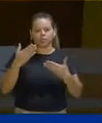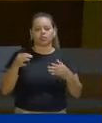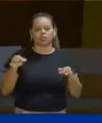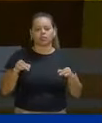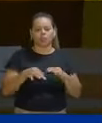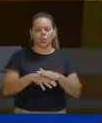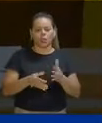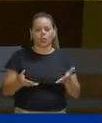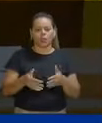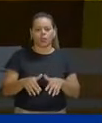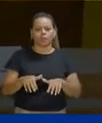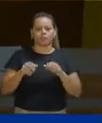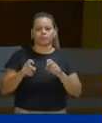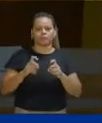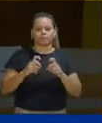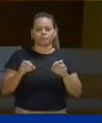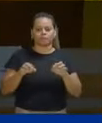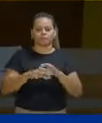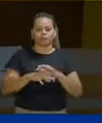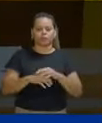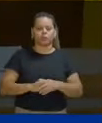sessão administrativa.